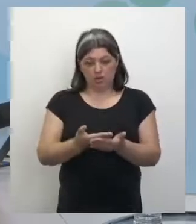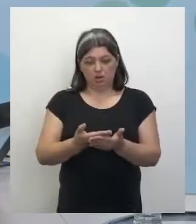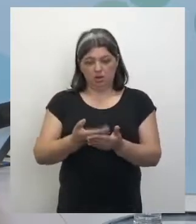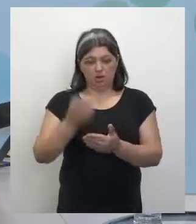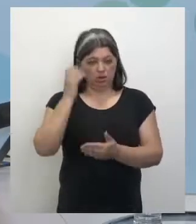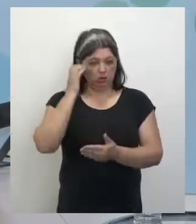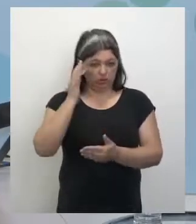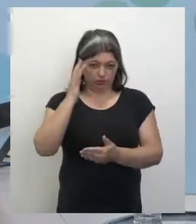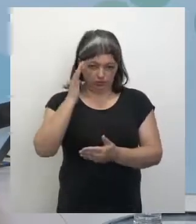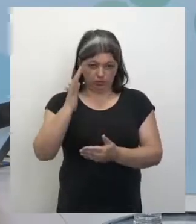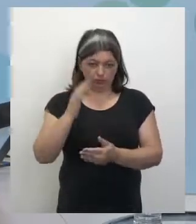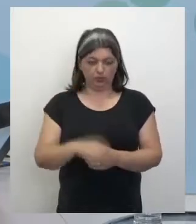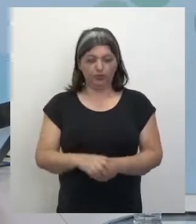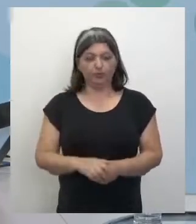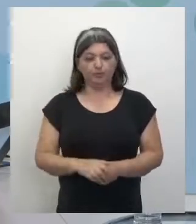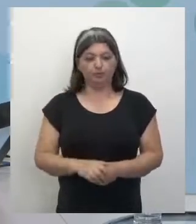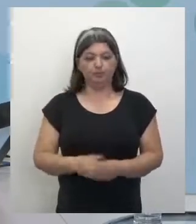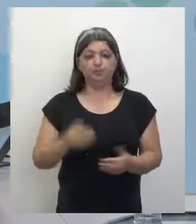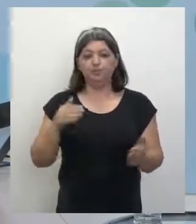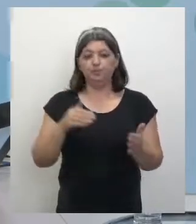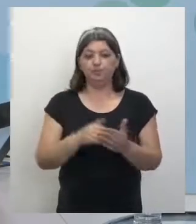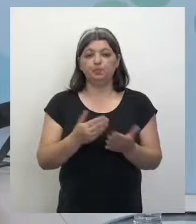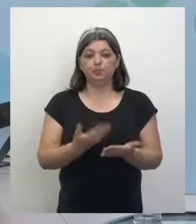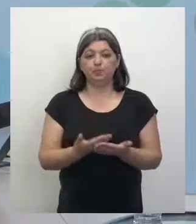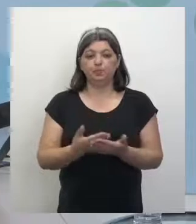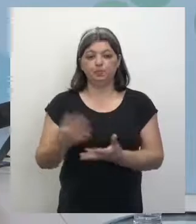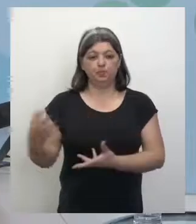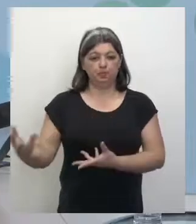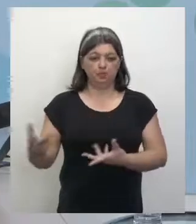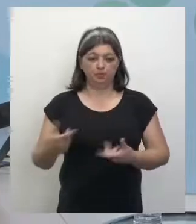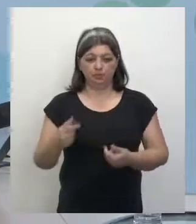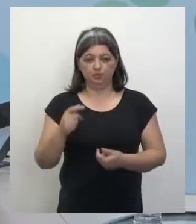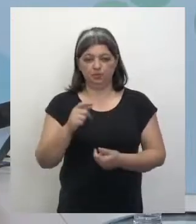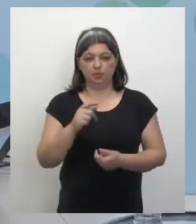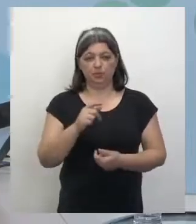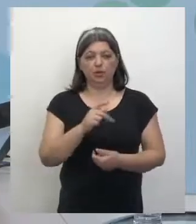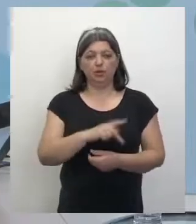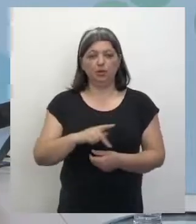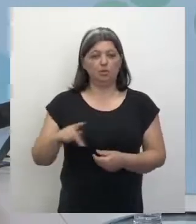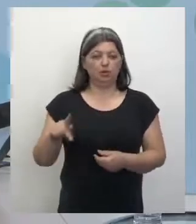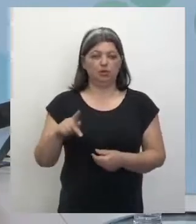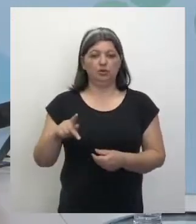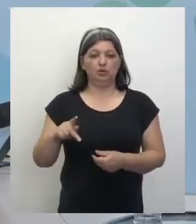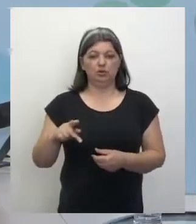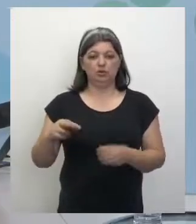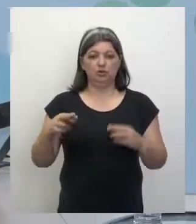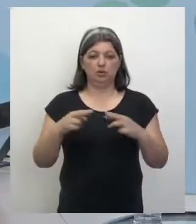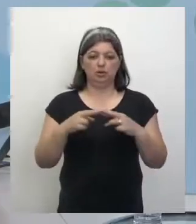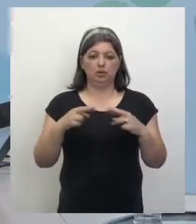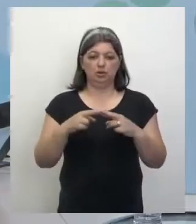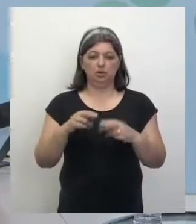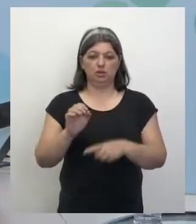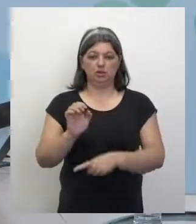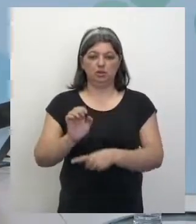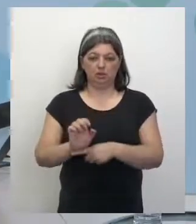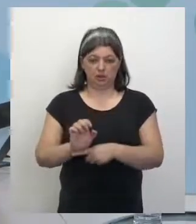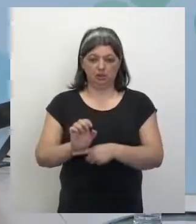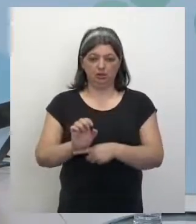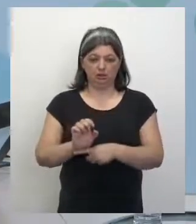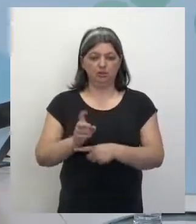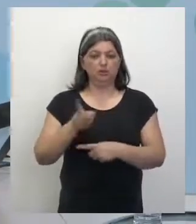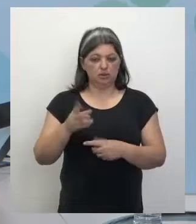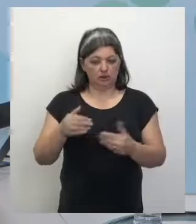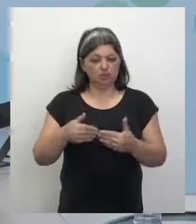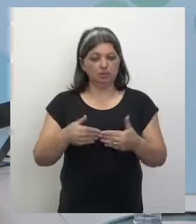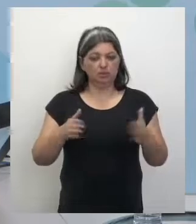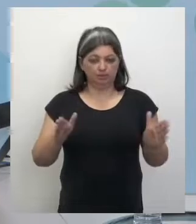Então, para essa última aula, nós convidamos um professor da rede estadual, porque aqui o Centro de Mídias também está de portas